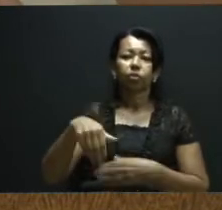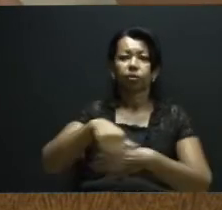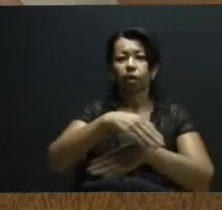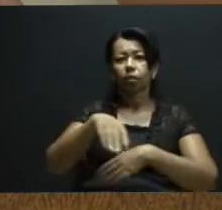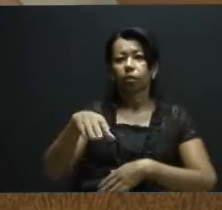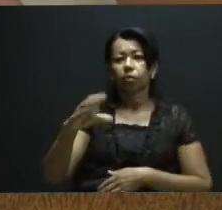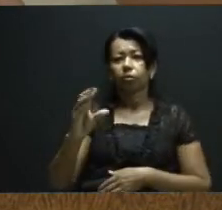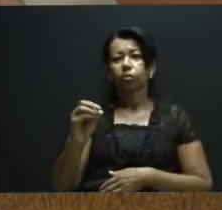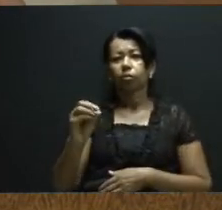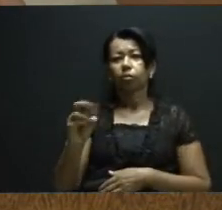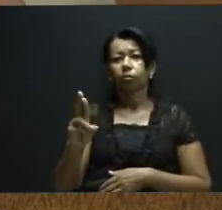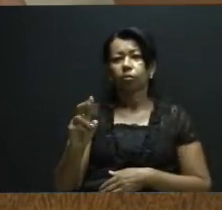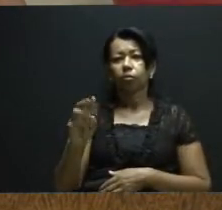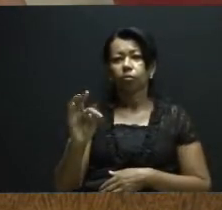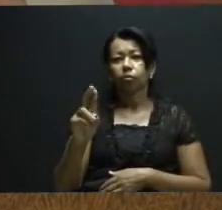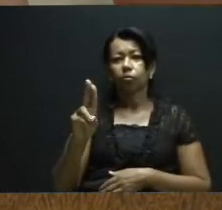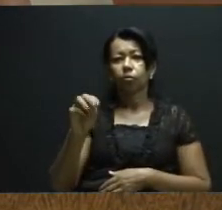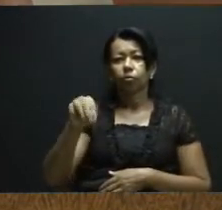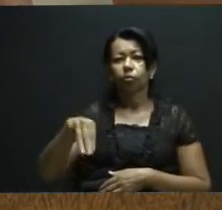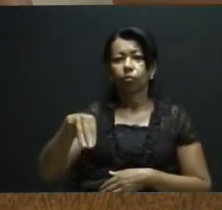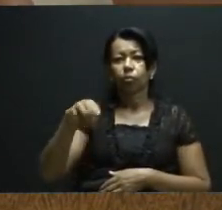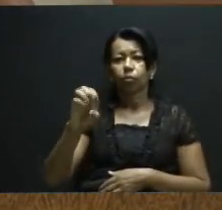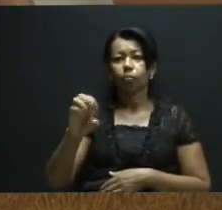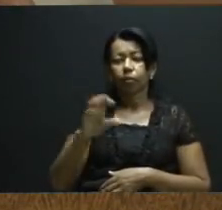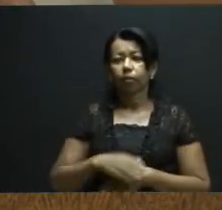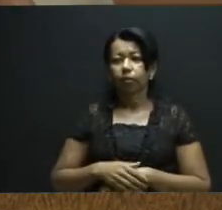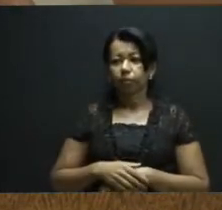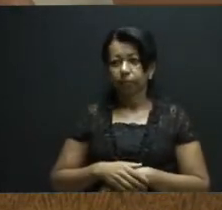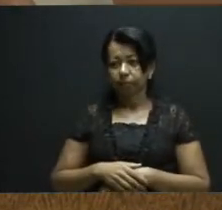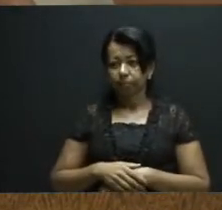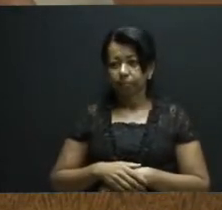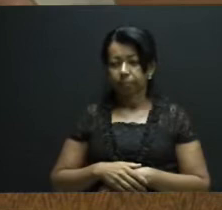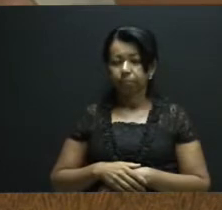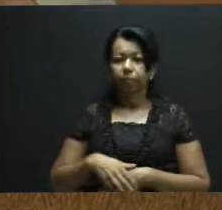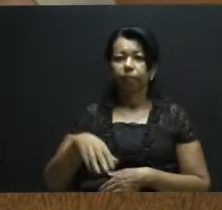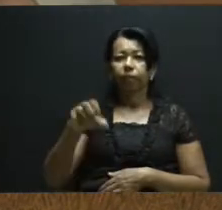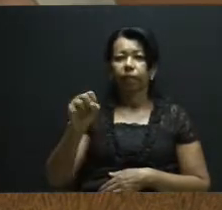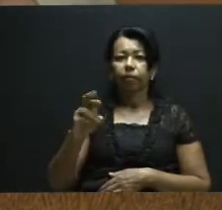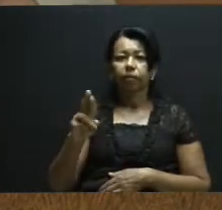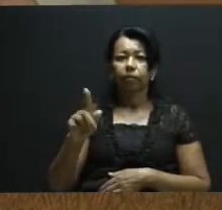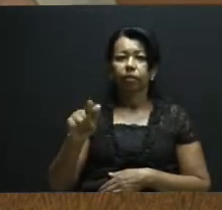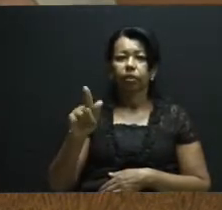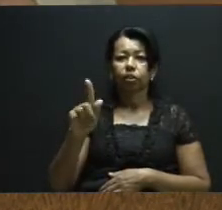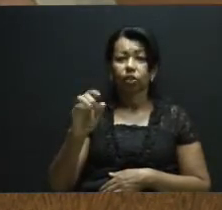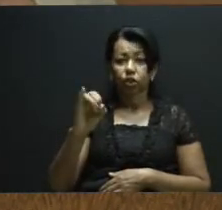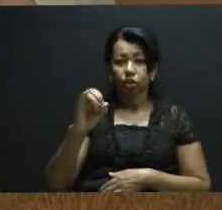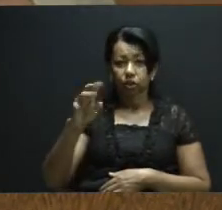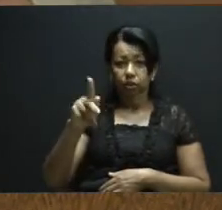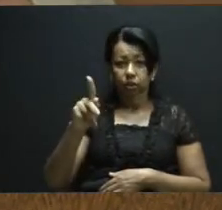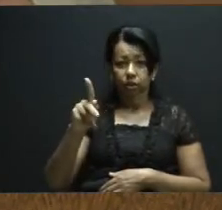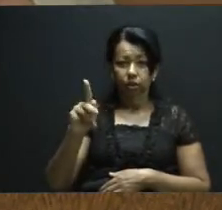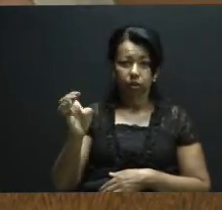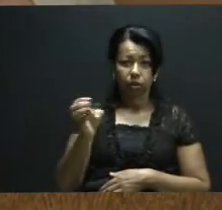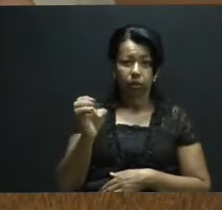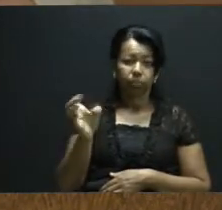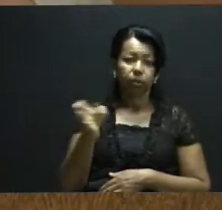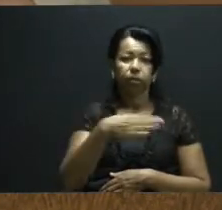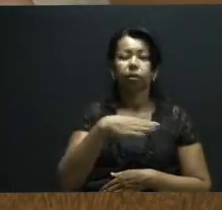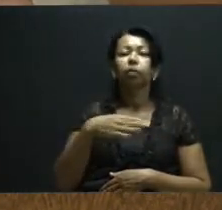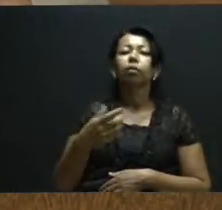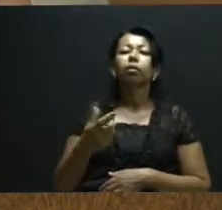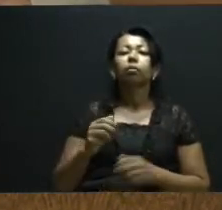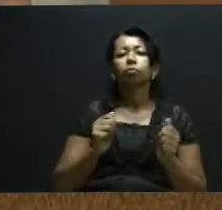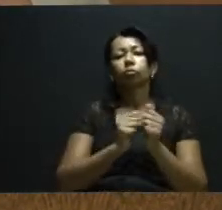avenida cruzeiro do sul rua sergipe rua paraíba e avenida monteiro lobato 28 gestões com a